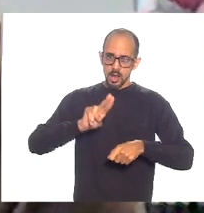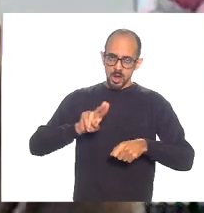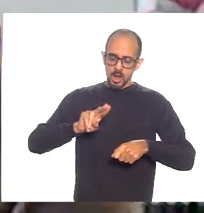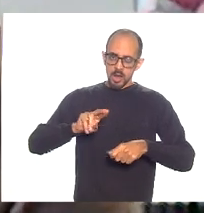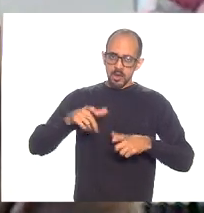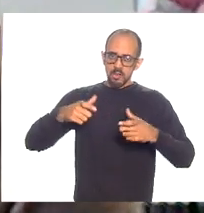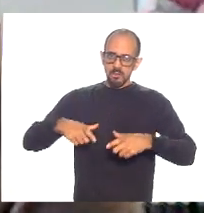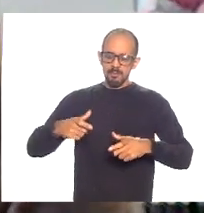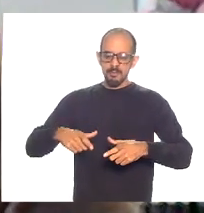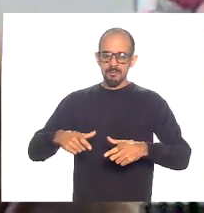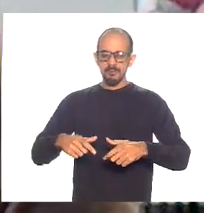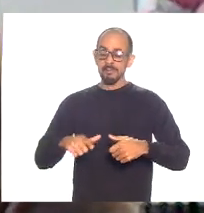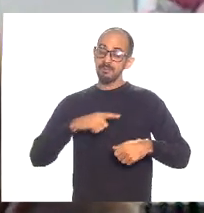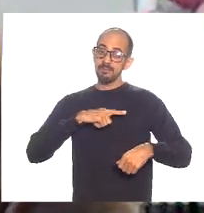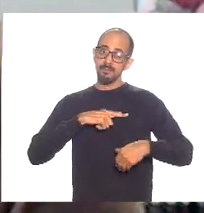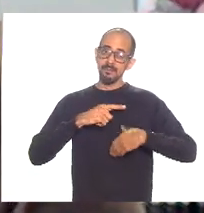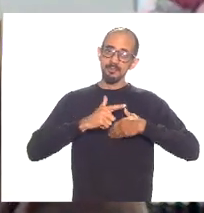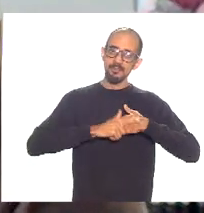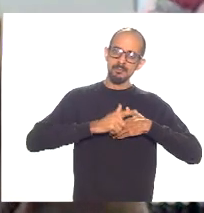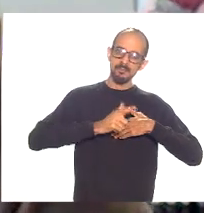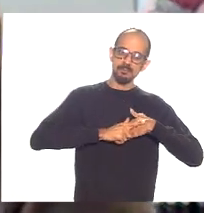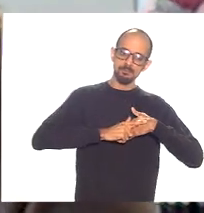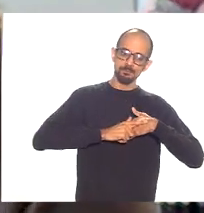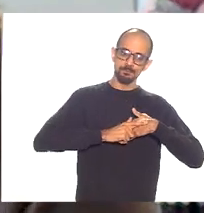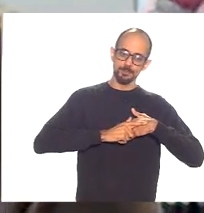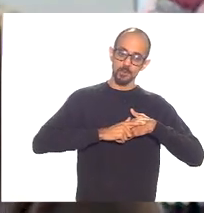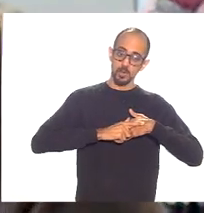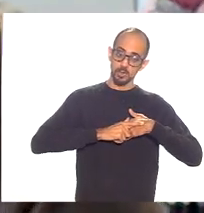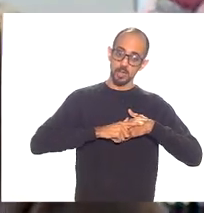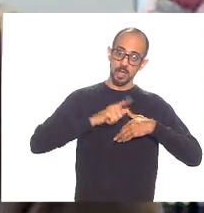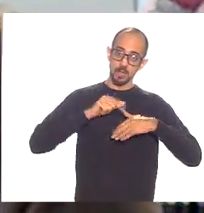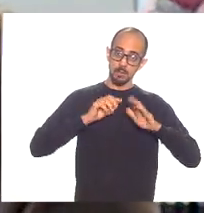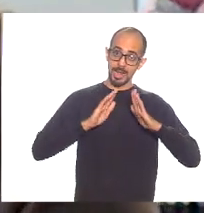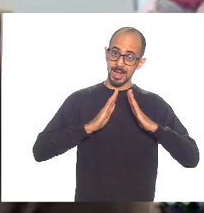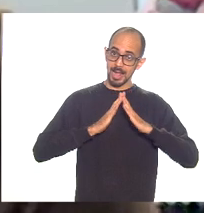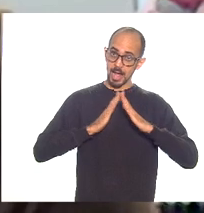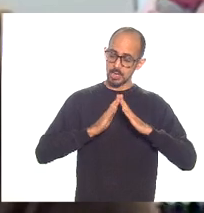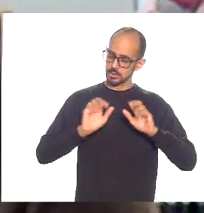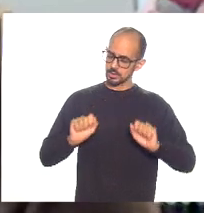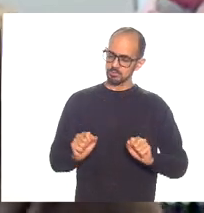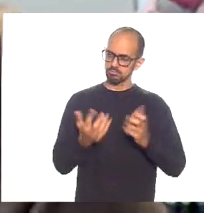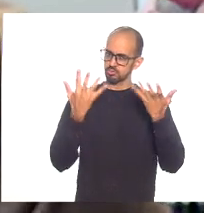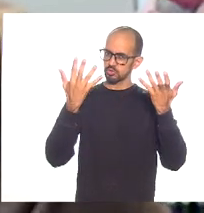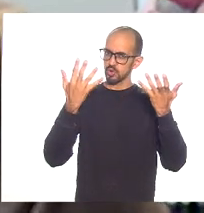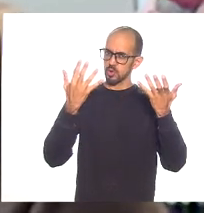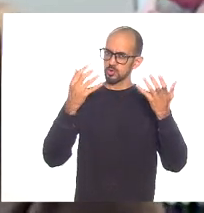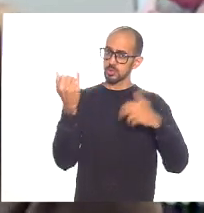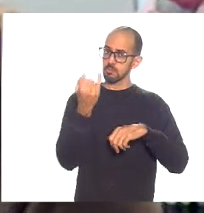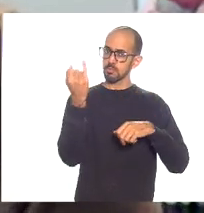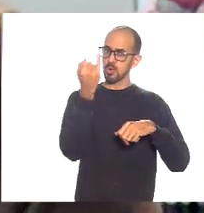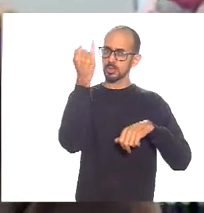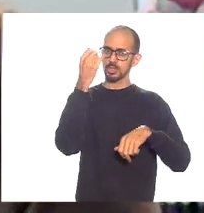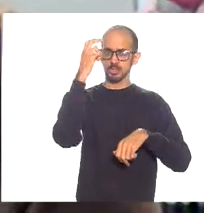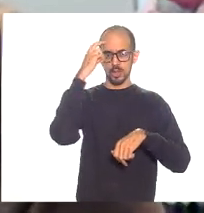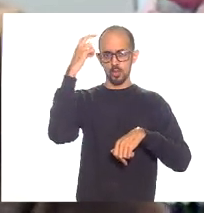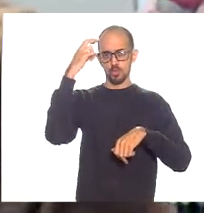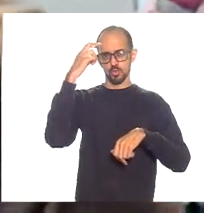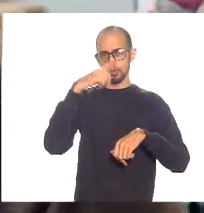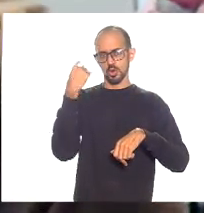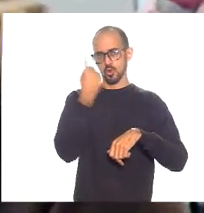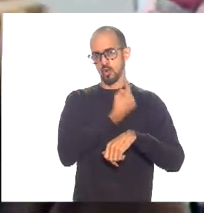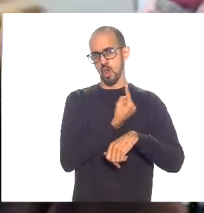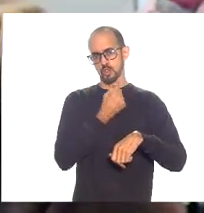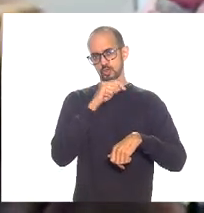papel, como teve historicamente, de ser uma casa de espetáculos das mais importantes da cultura no nosso país,